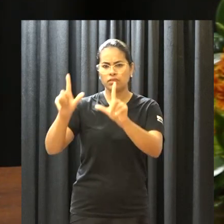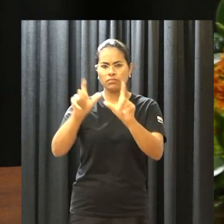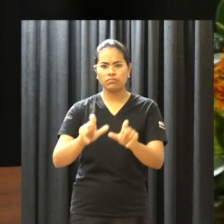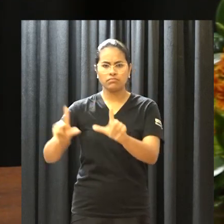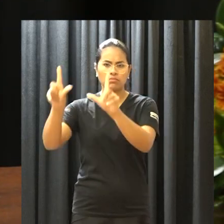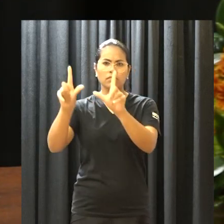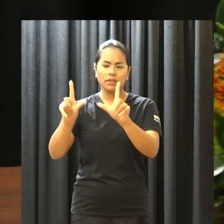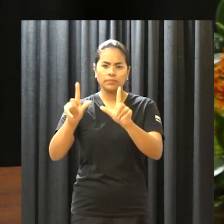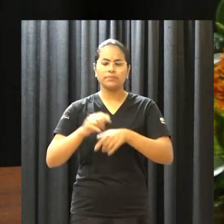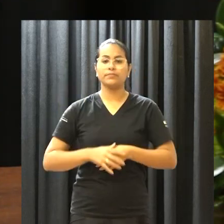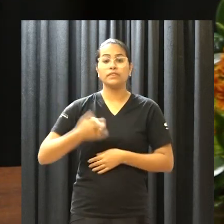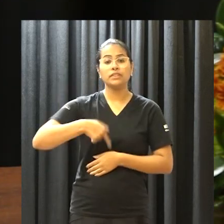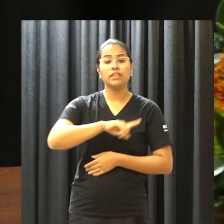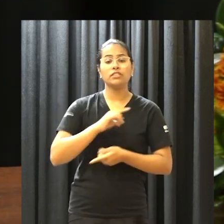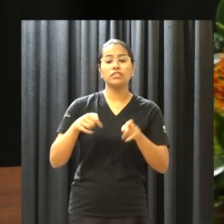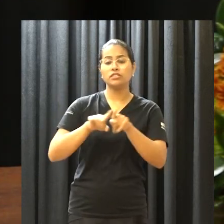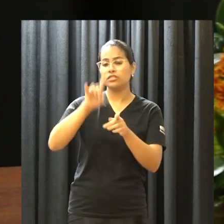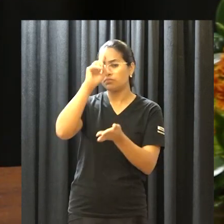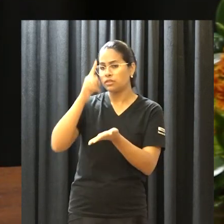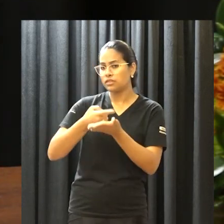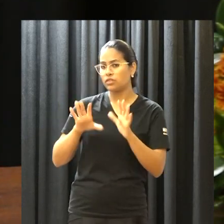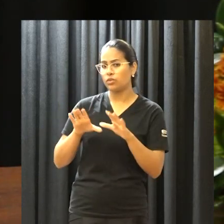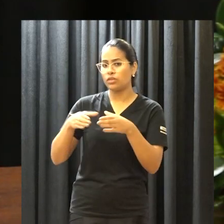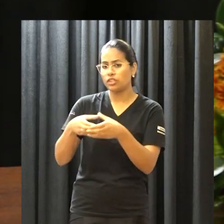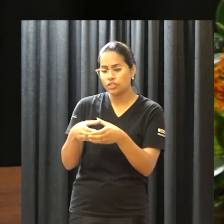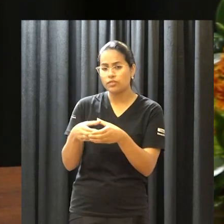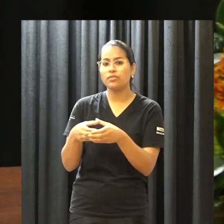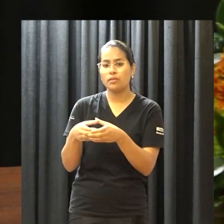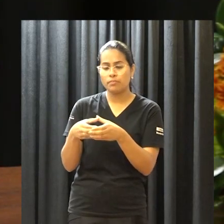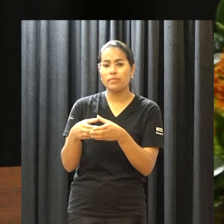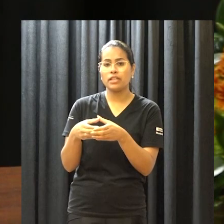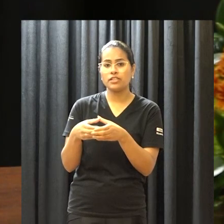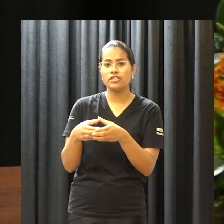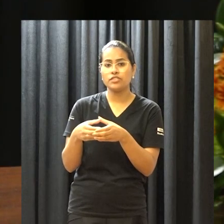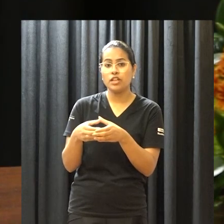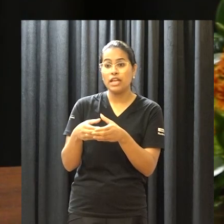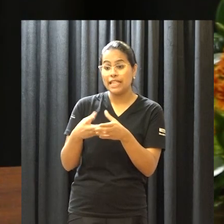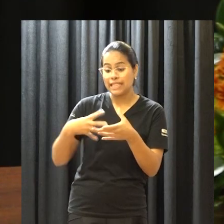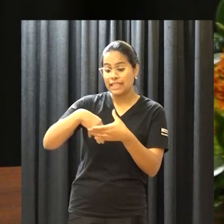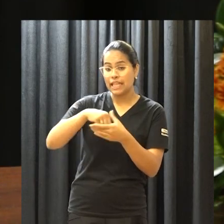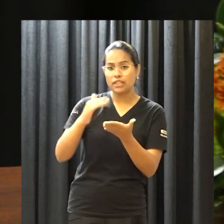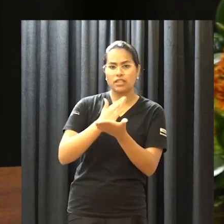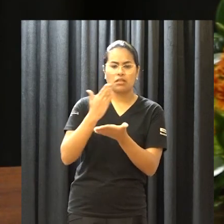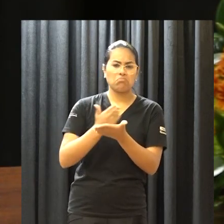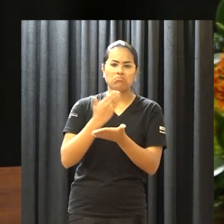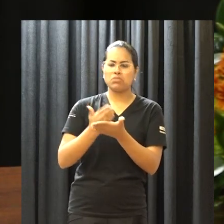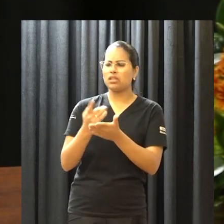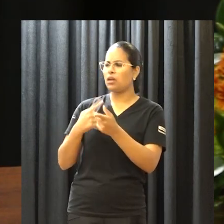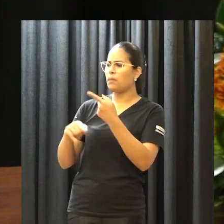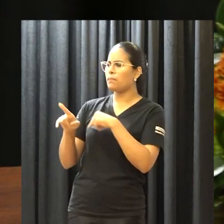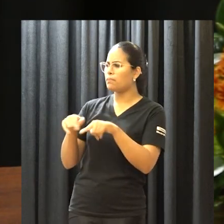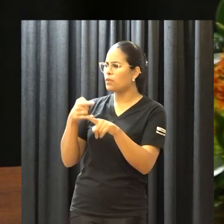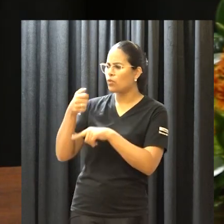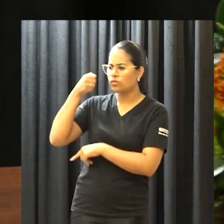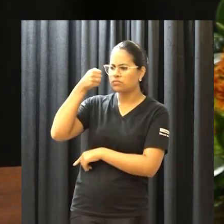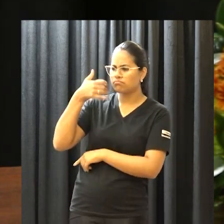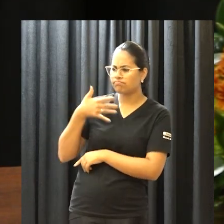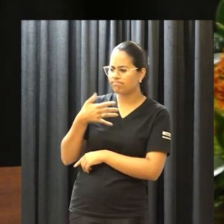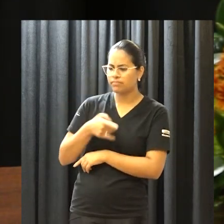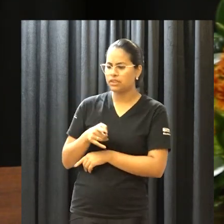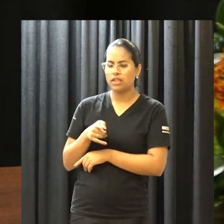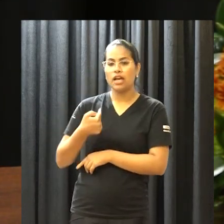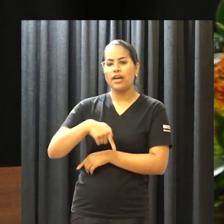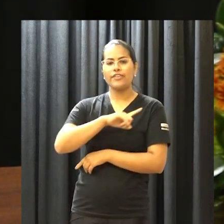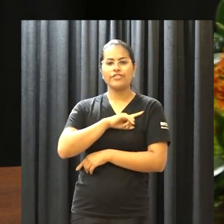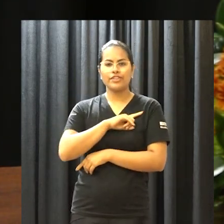decidimos coletivamente não inserir no e-book áudios, vídeos ou músicas, embora seja um autorretrato em que cada mulher vai